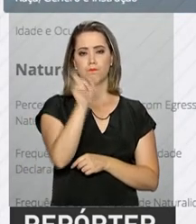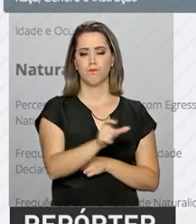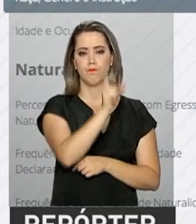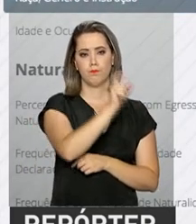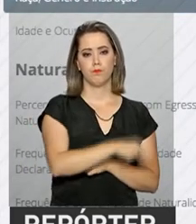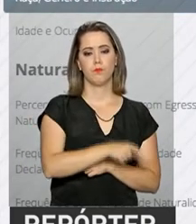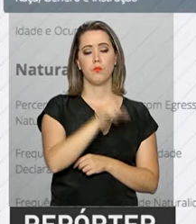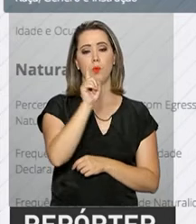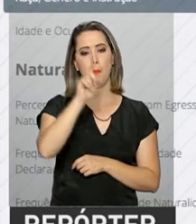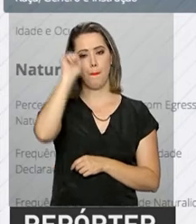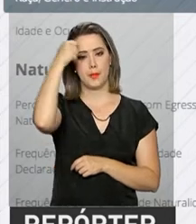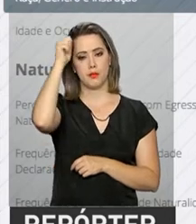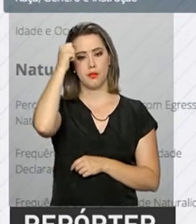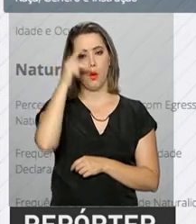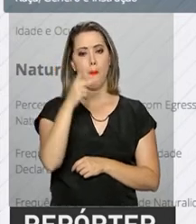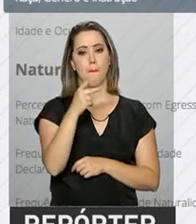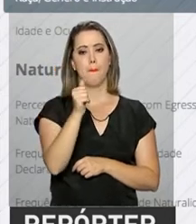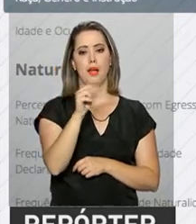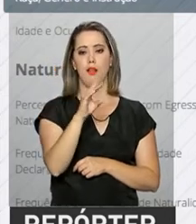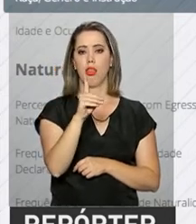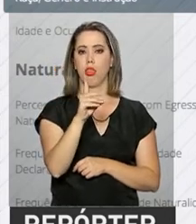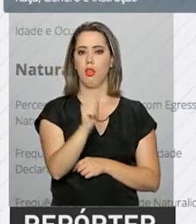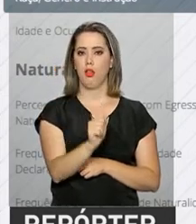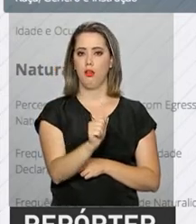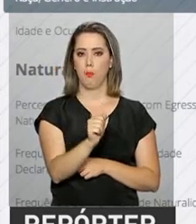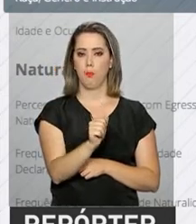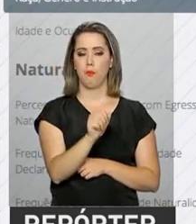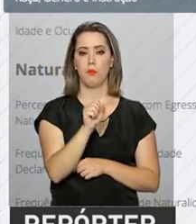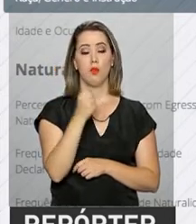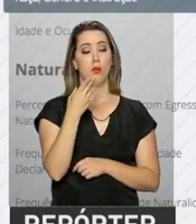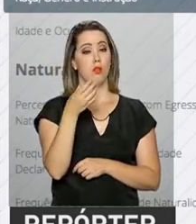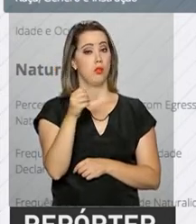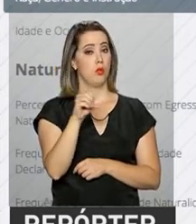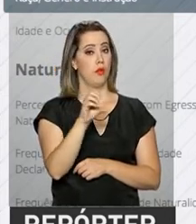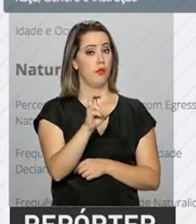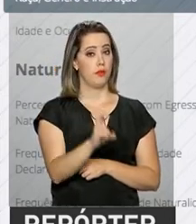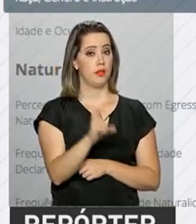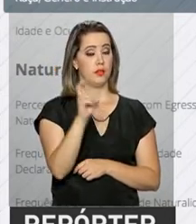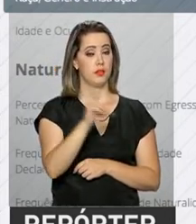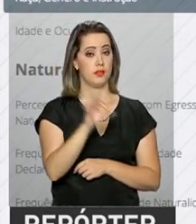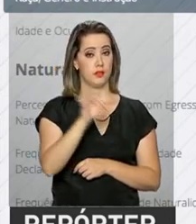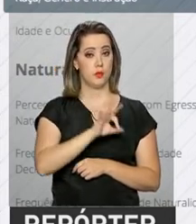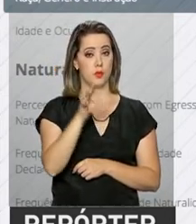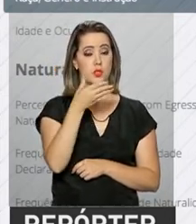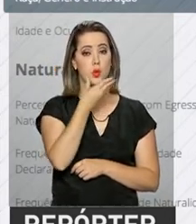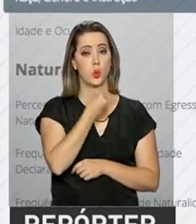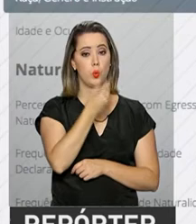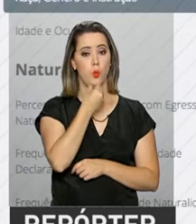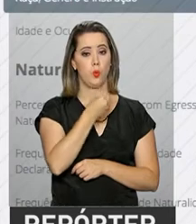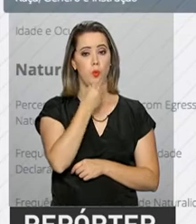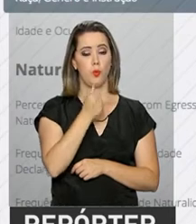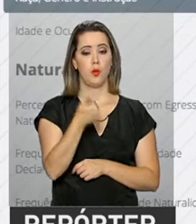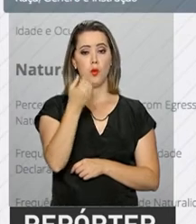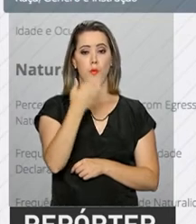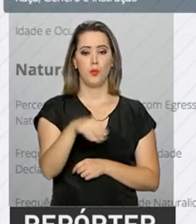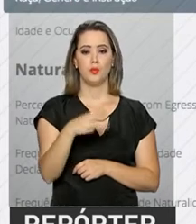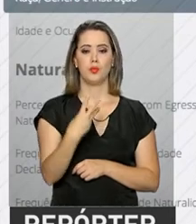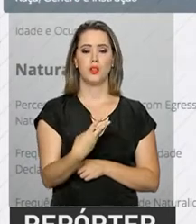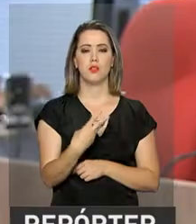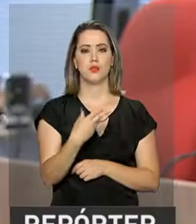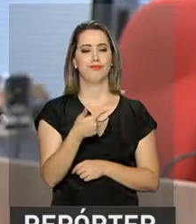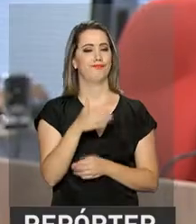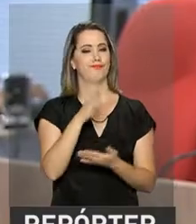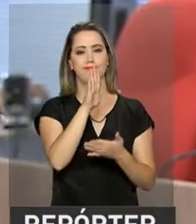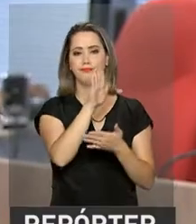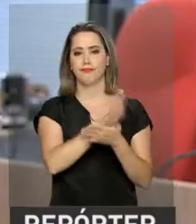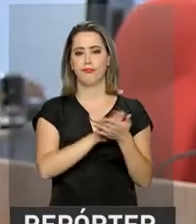se declararam pretas ou pardas quase 95 por cento eram homens e perto de um terço era analfabeto